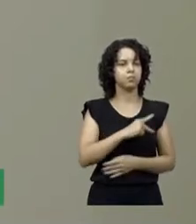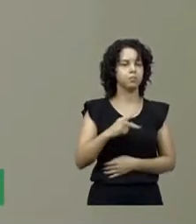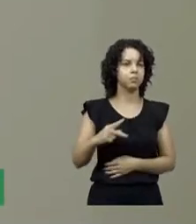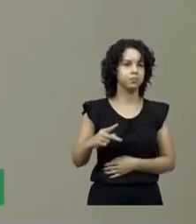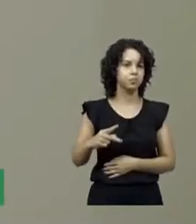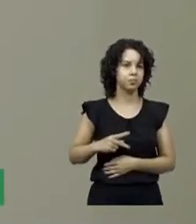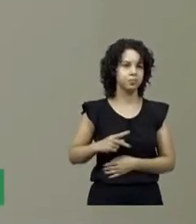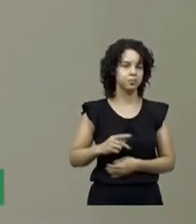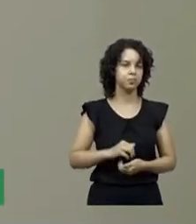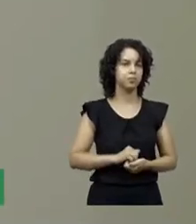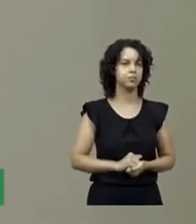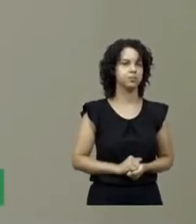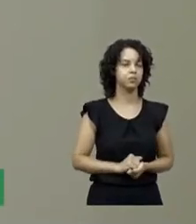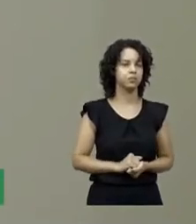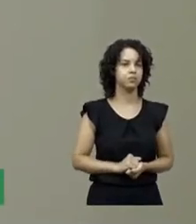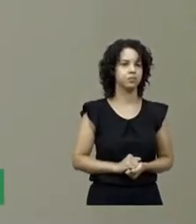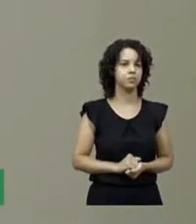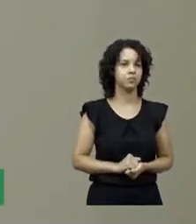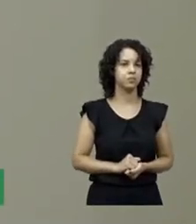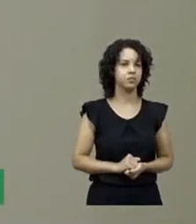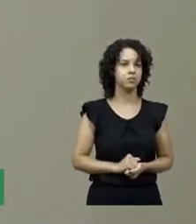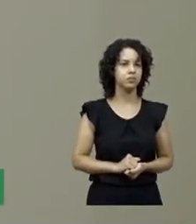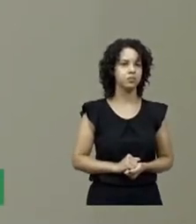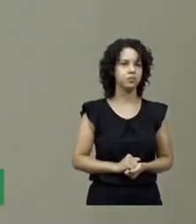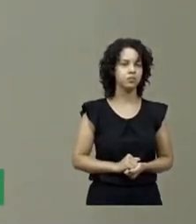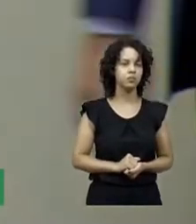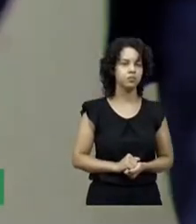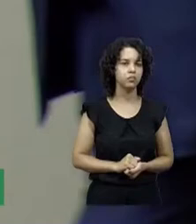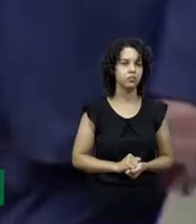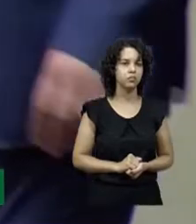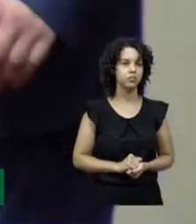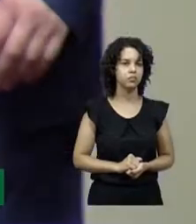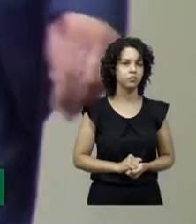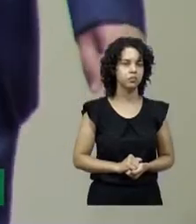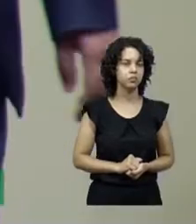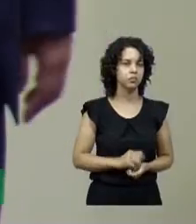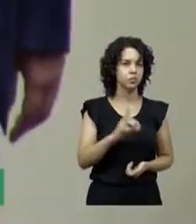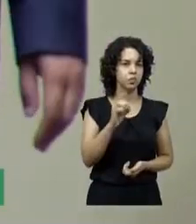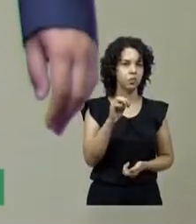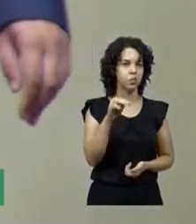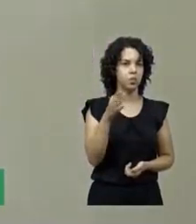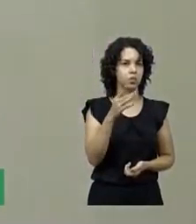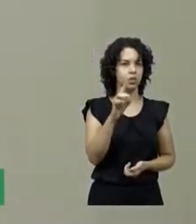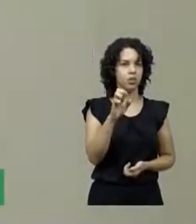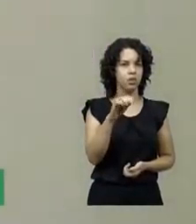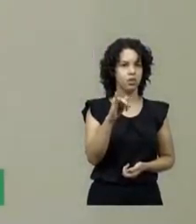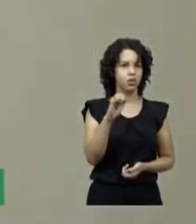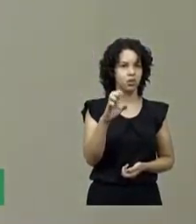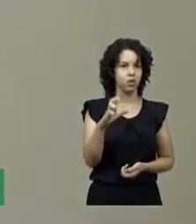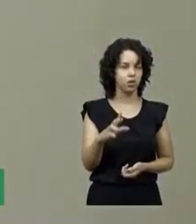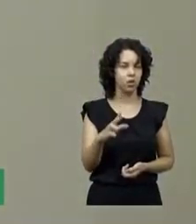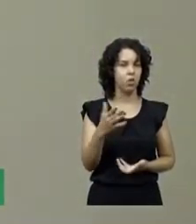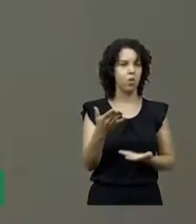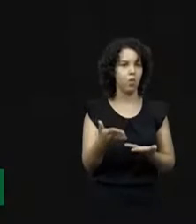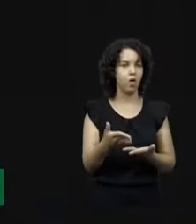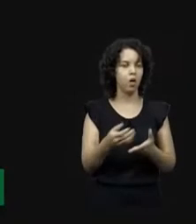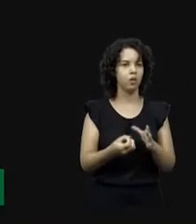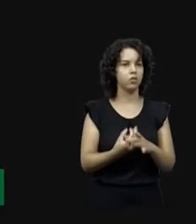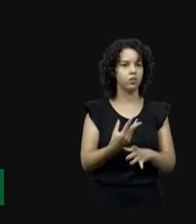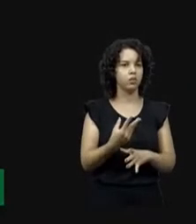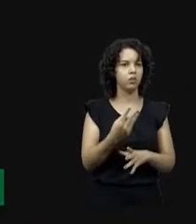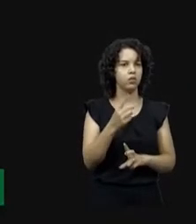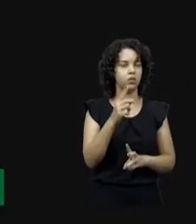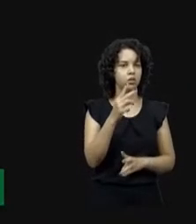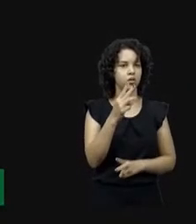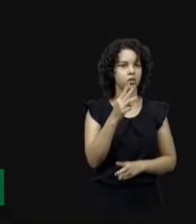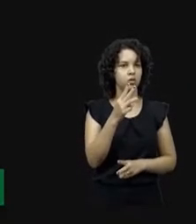Dom Daniel Austin, pela idealização de 3 projetos de leitura que